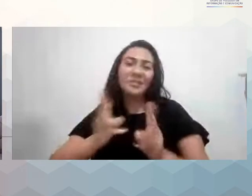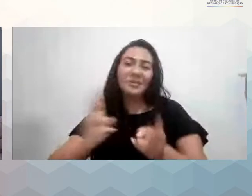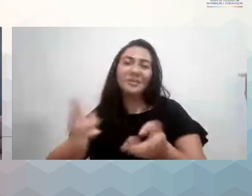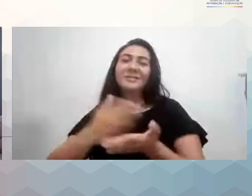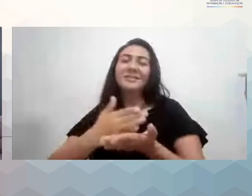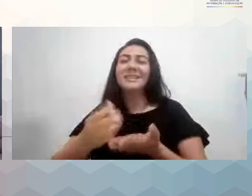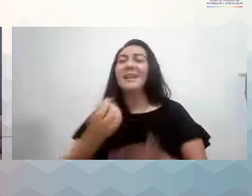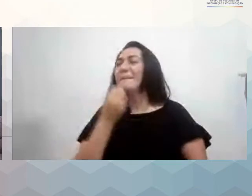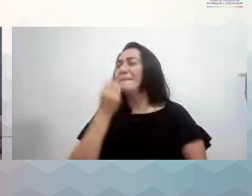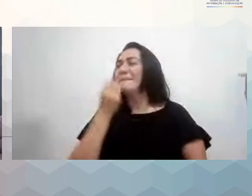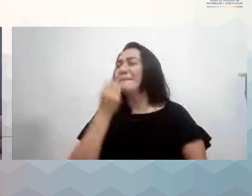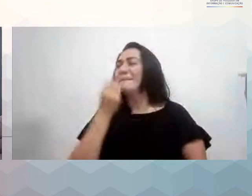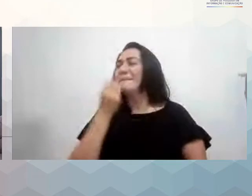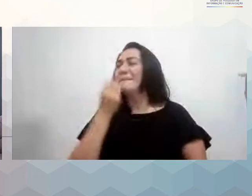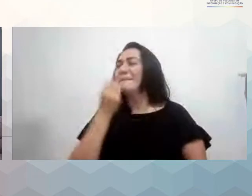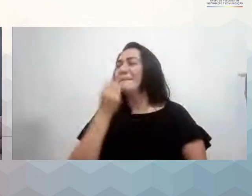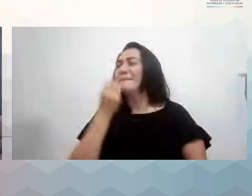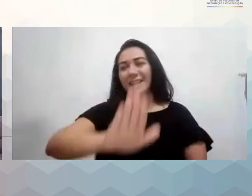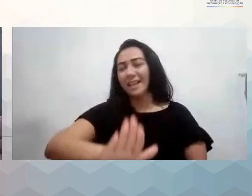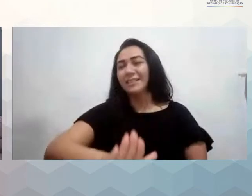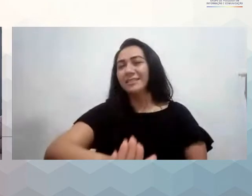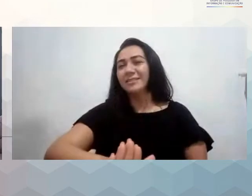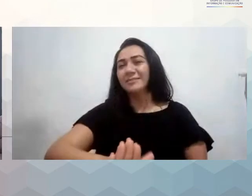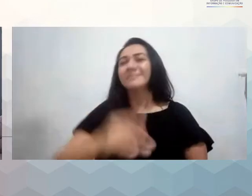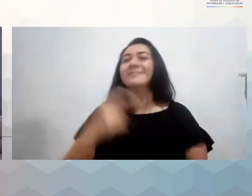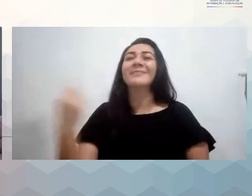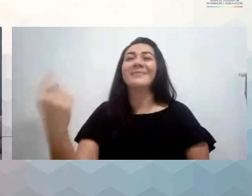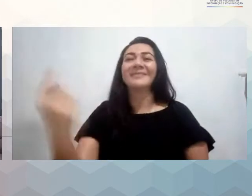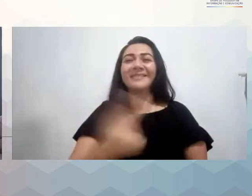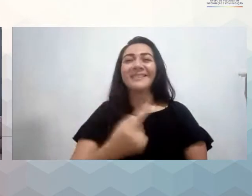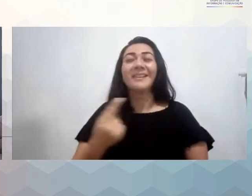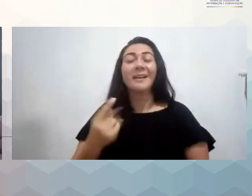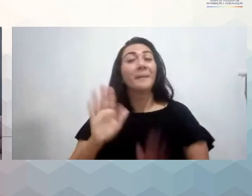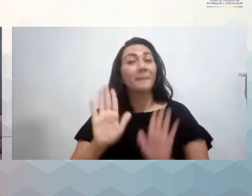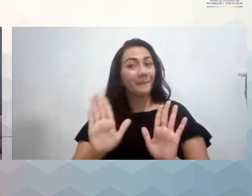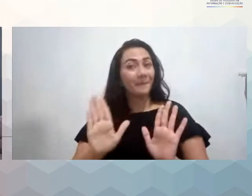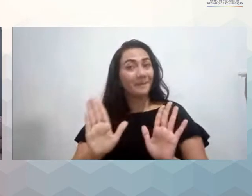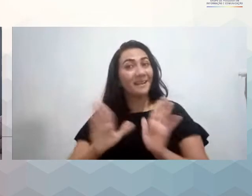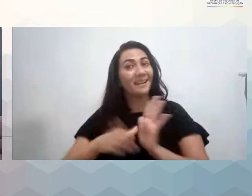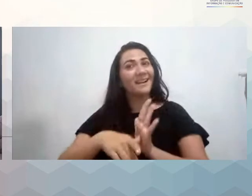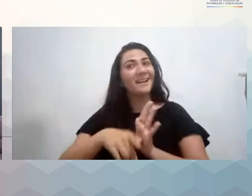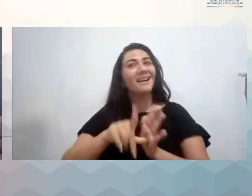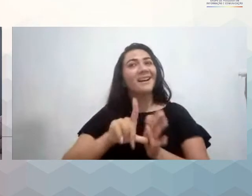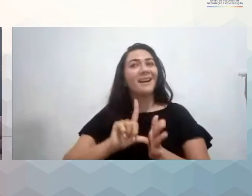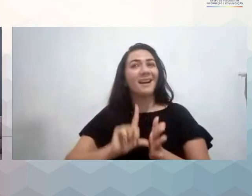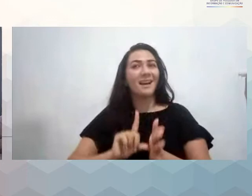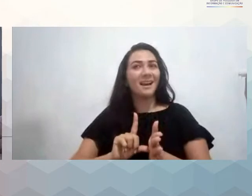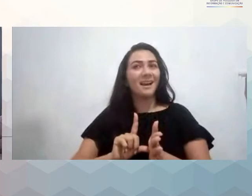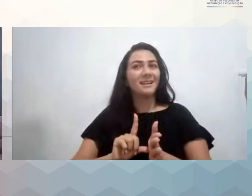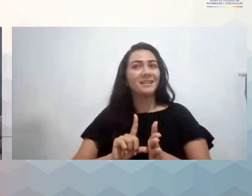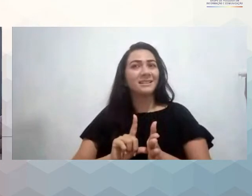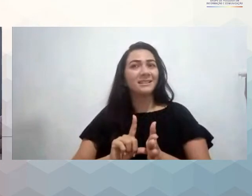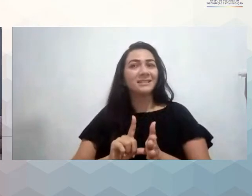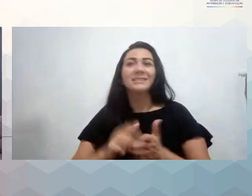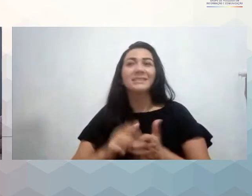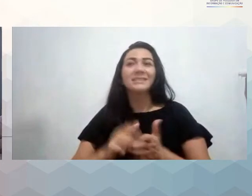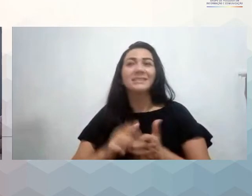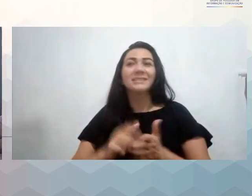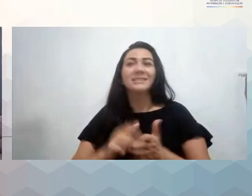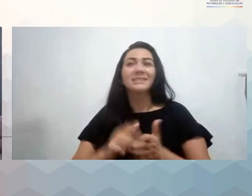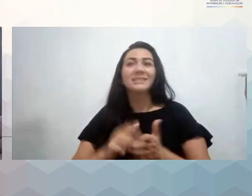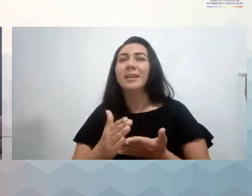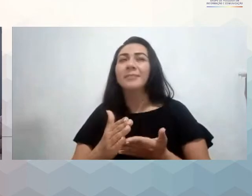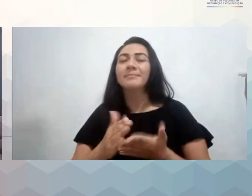começar com a nossa live oficial, onde o tema será Seja um Transformador